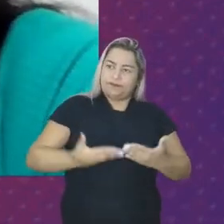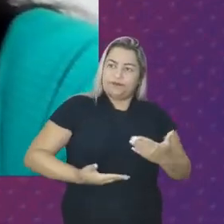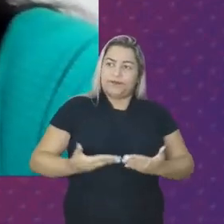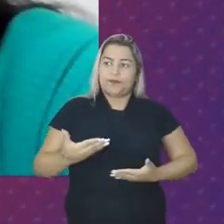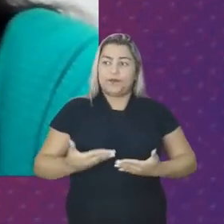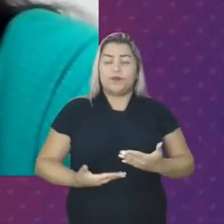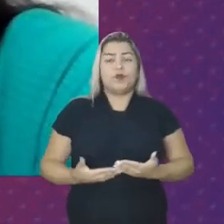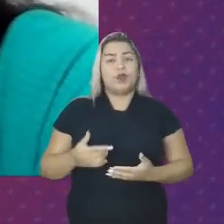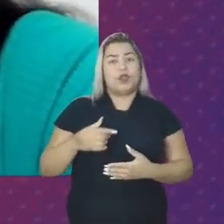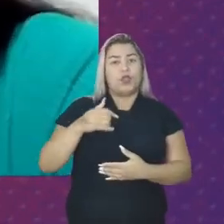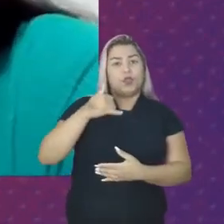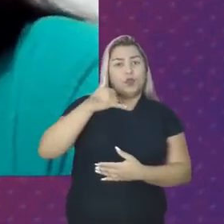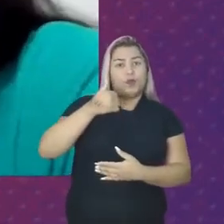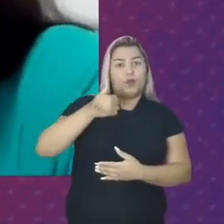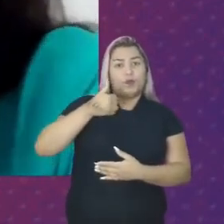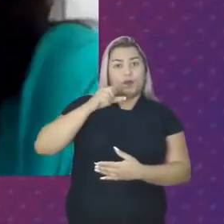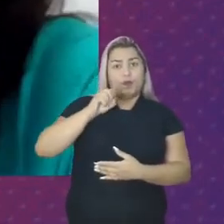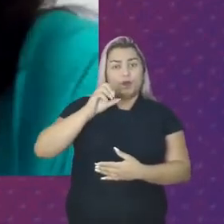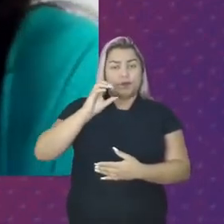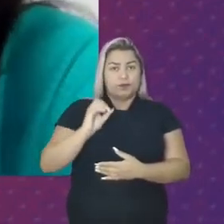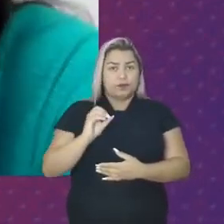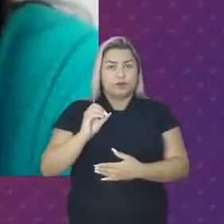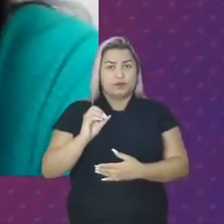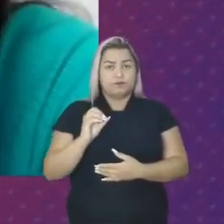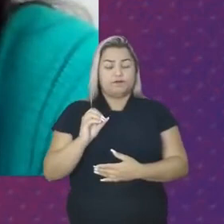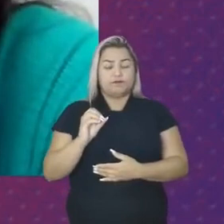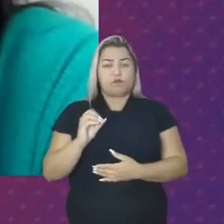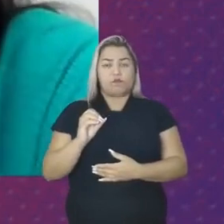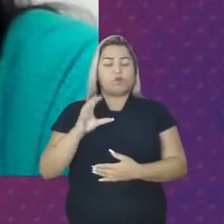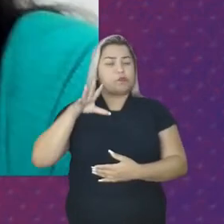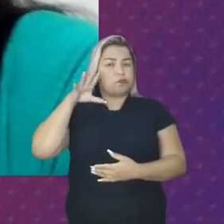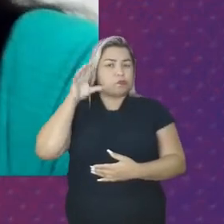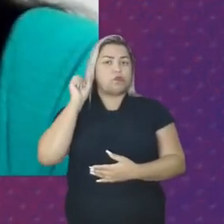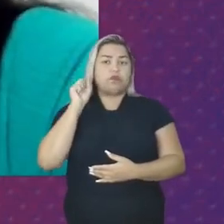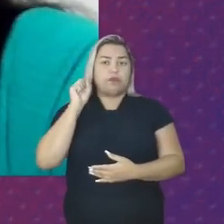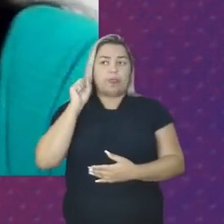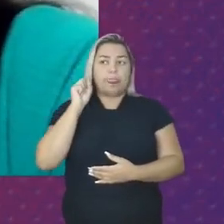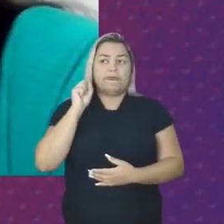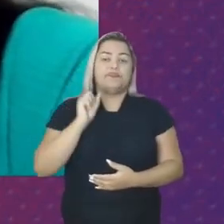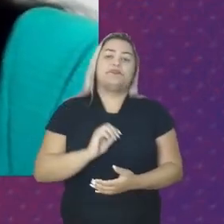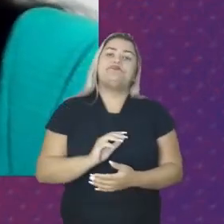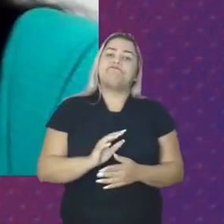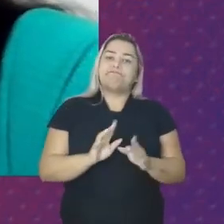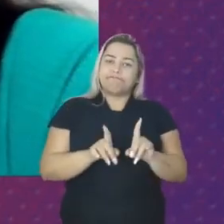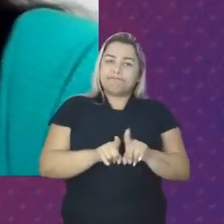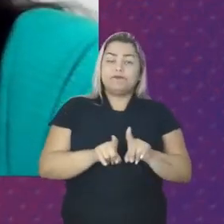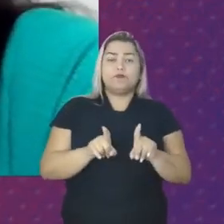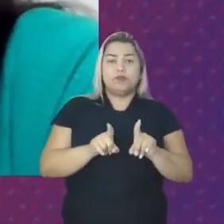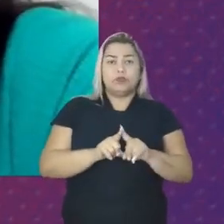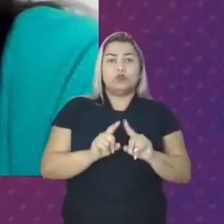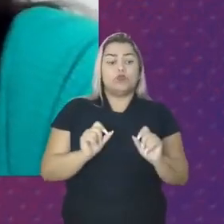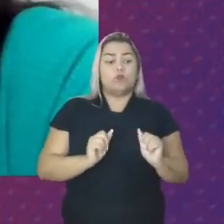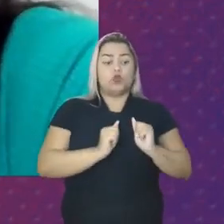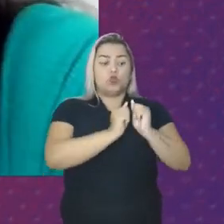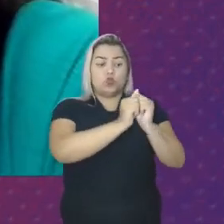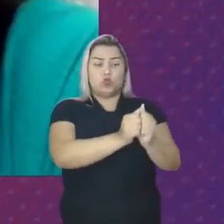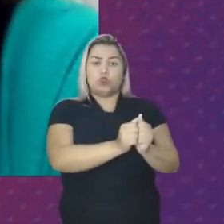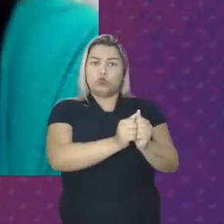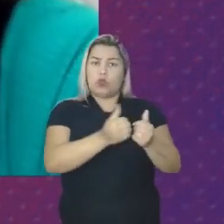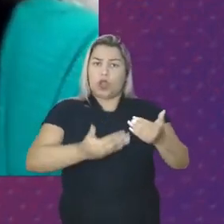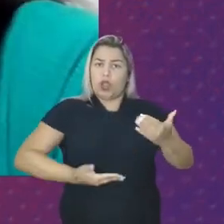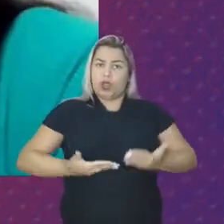ser o Ligue 180 foi pensada no âmbito da ouvidoria e mais tarde também em conjunto